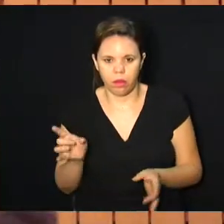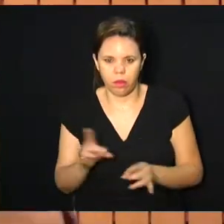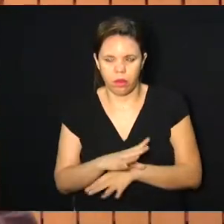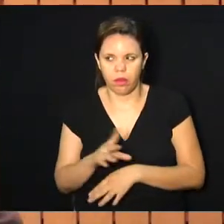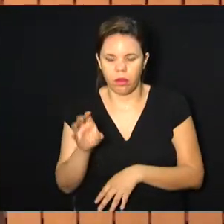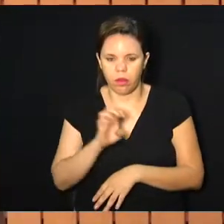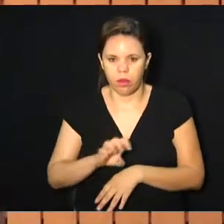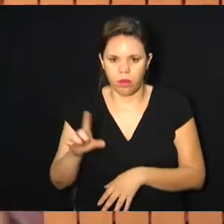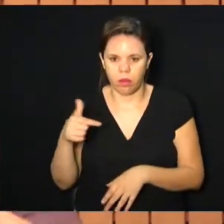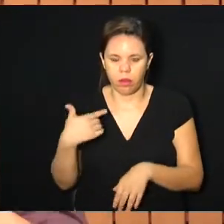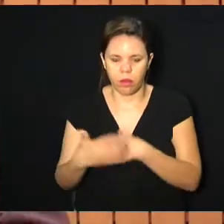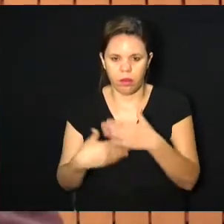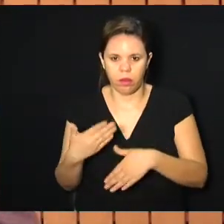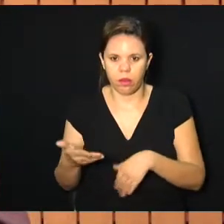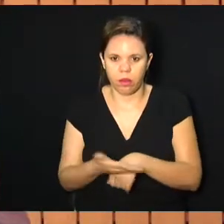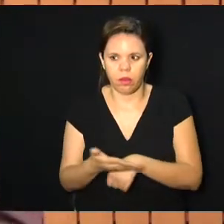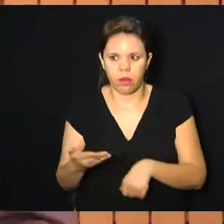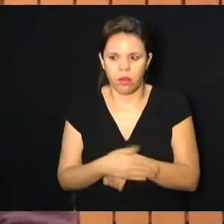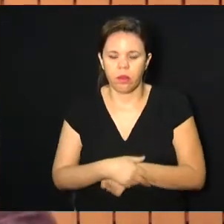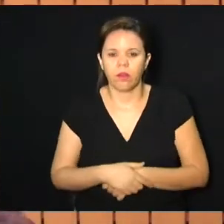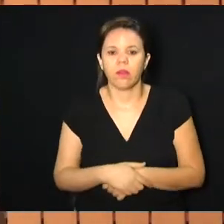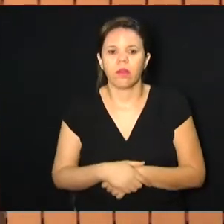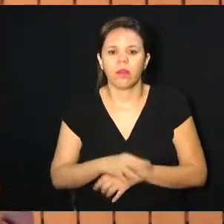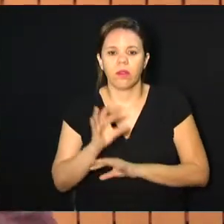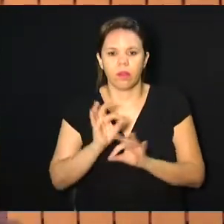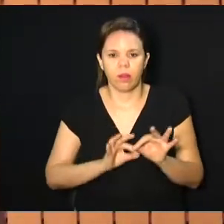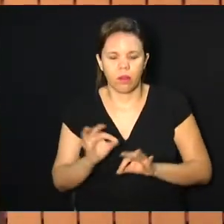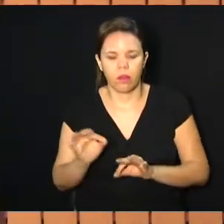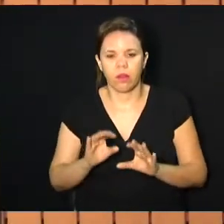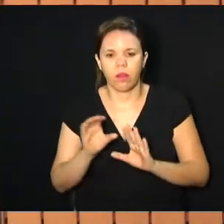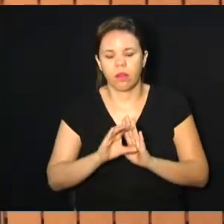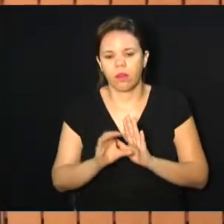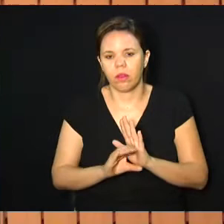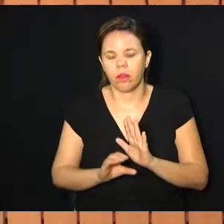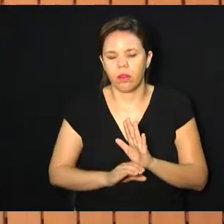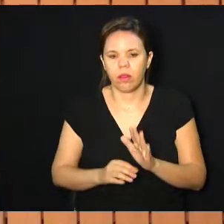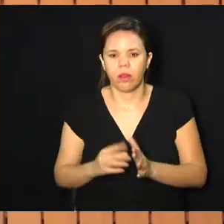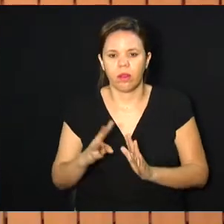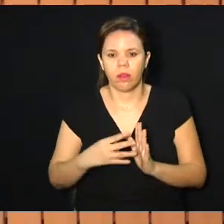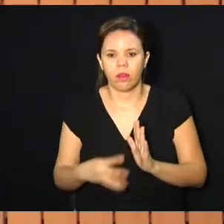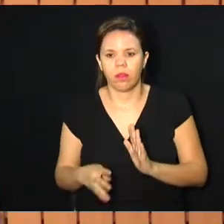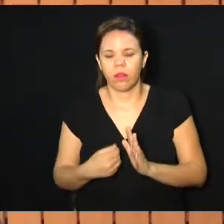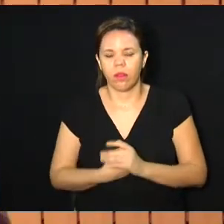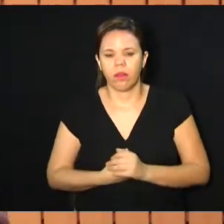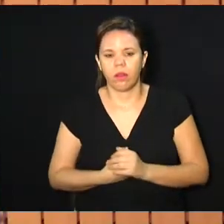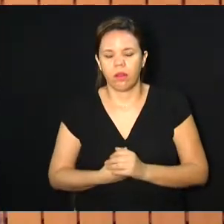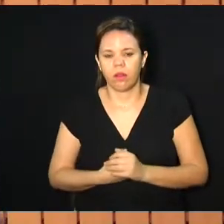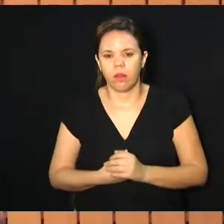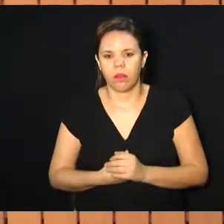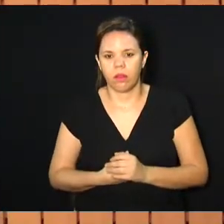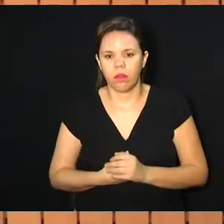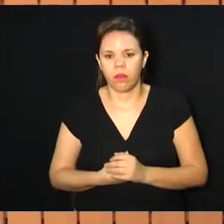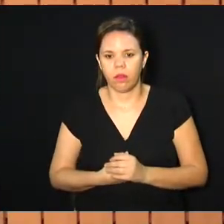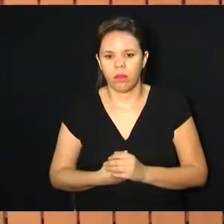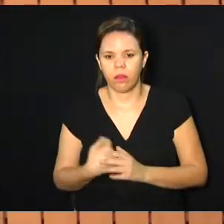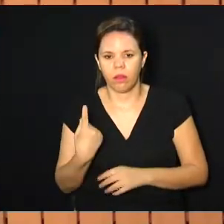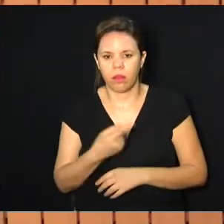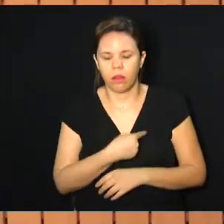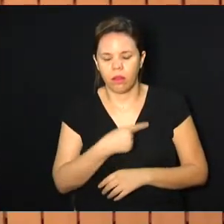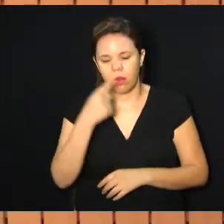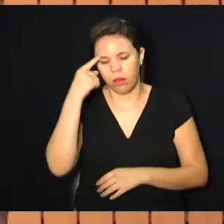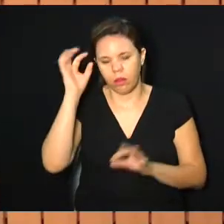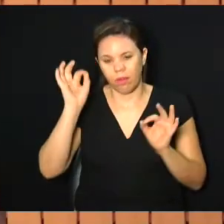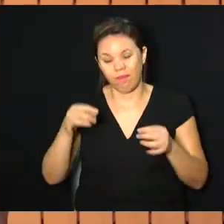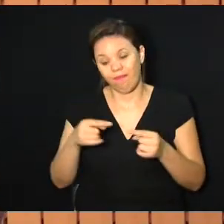processo, né, de participação até organizado, com cronograma, né, tabulado, e, enfim, seria, né, o nosso mundo ideal